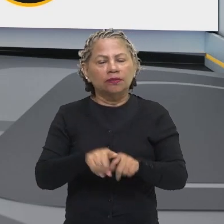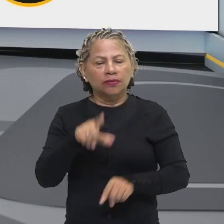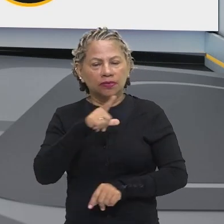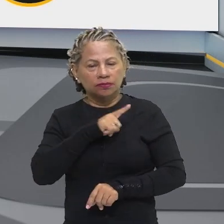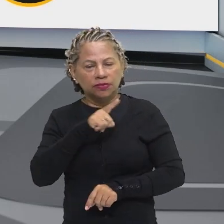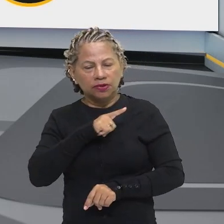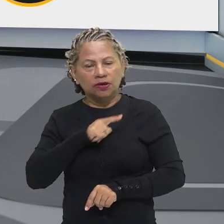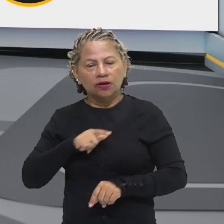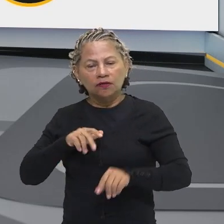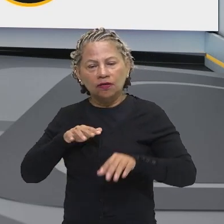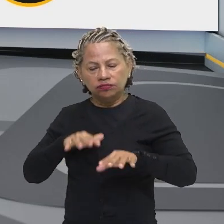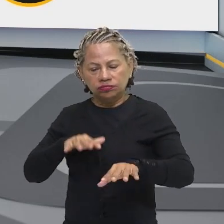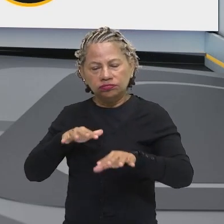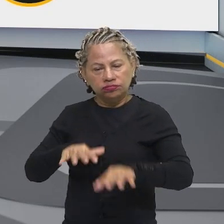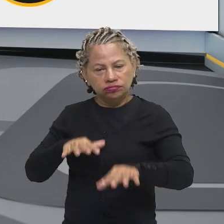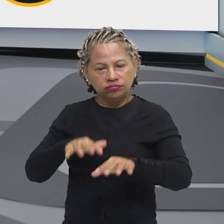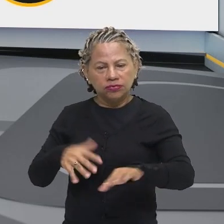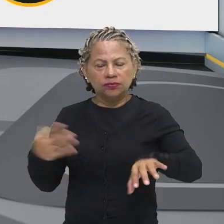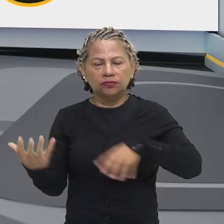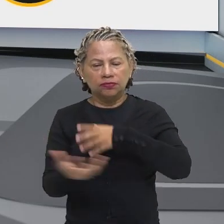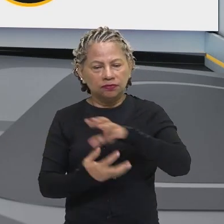diversos movimentos sociais.